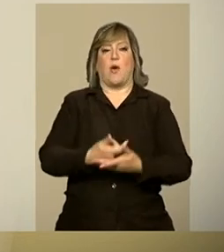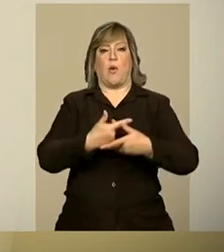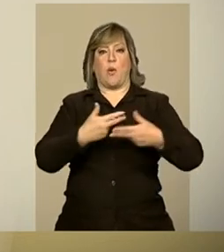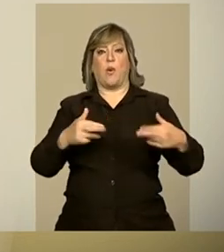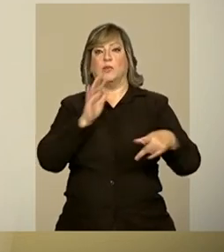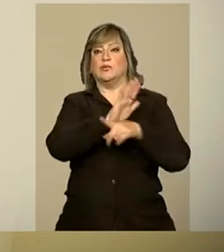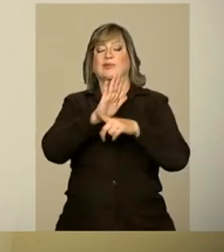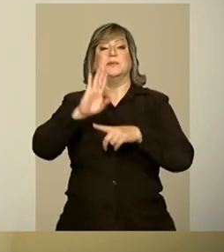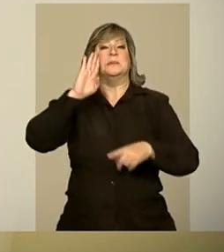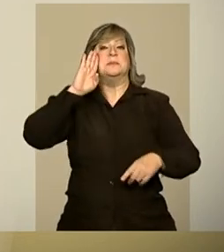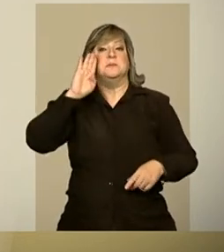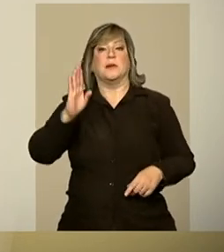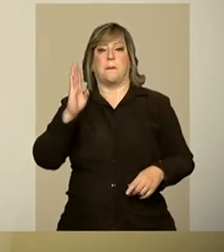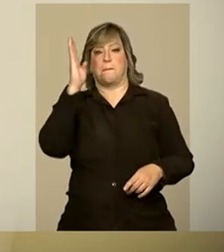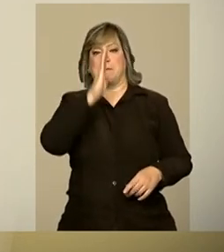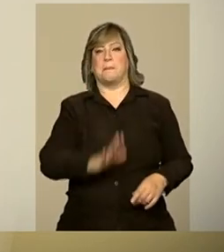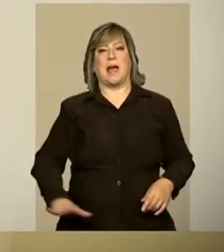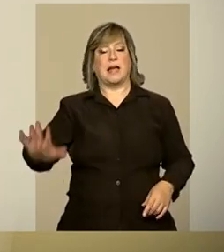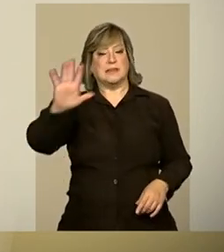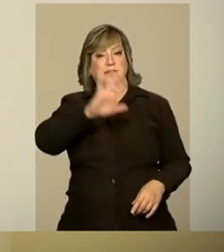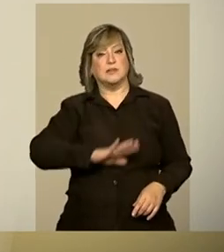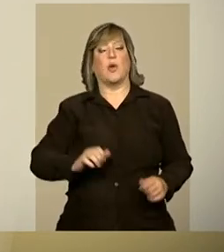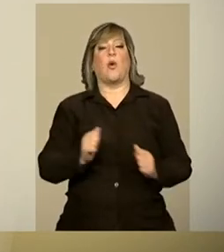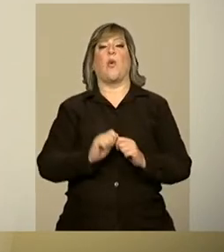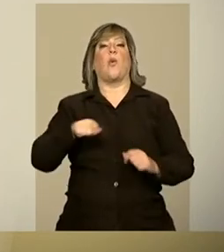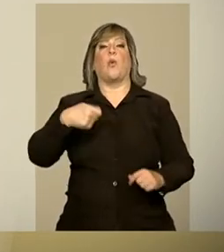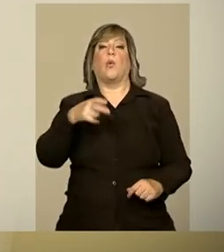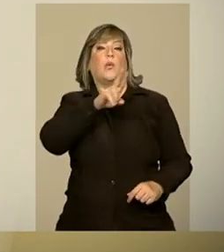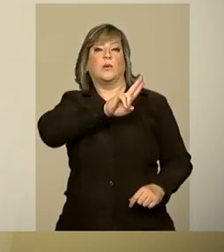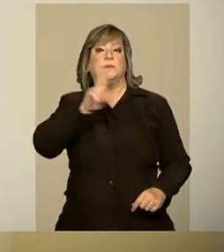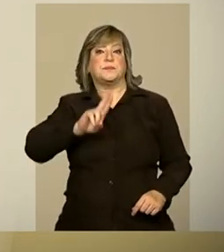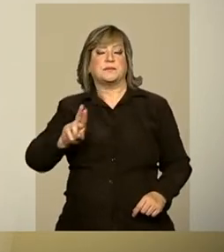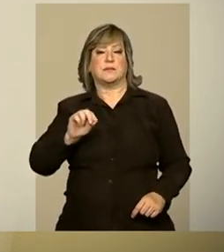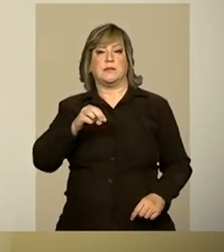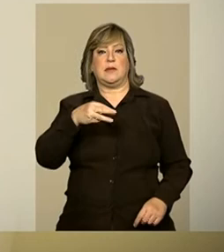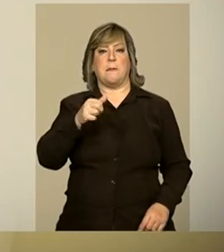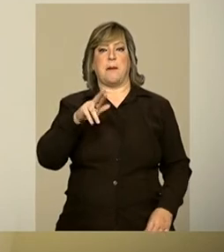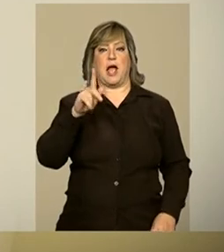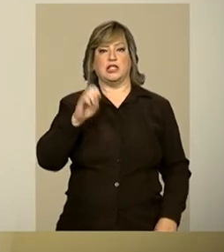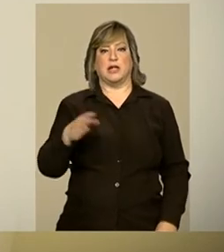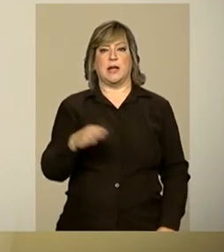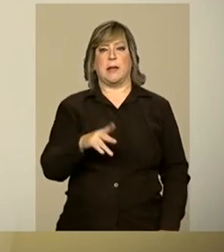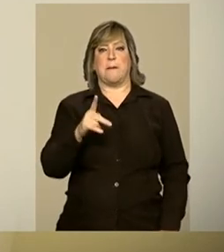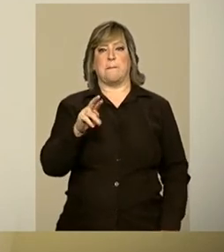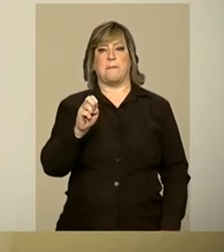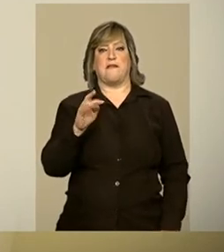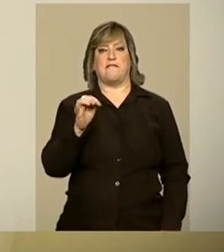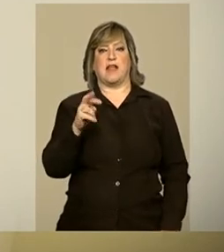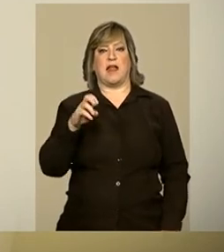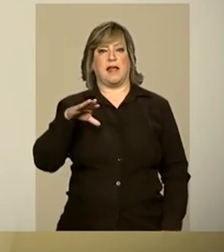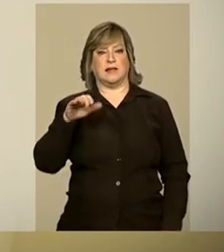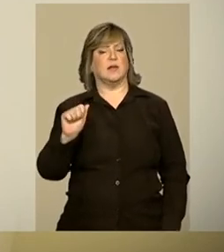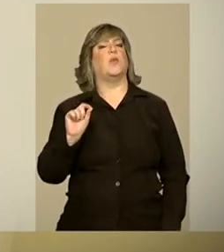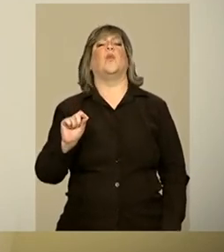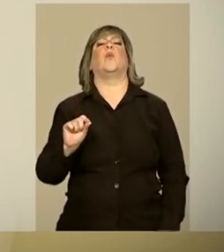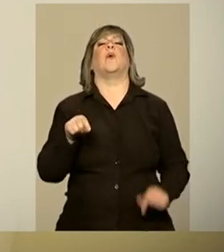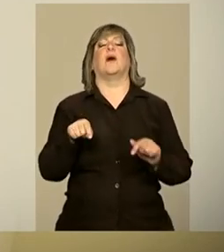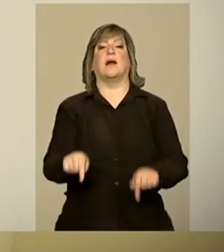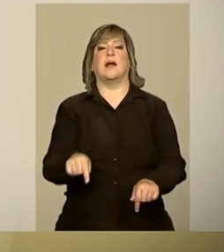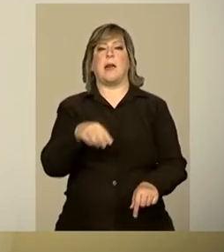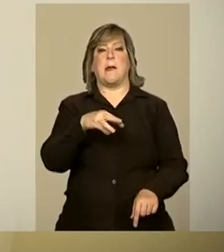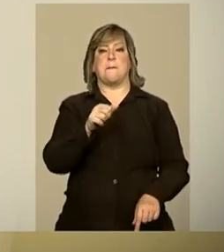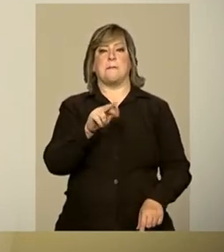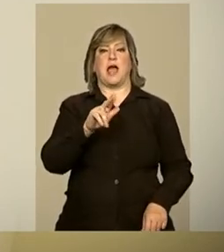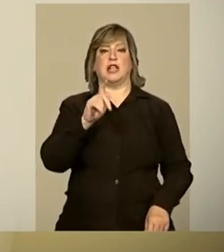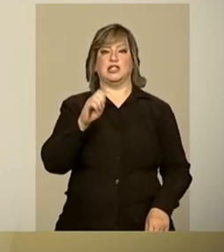beneficie sobretudo o país, através das chamadas margem de preferência. O que são as margens de preferência, Luciano?